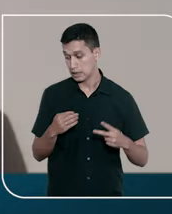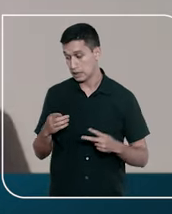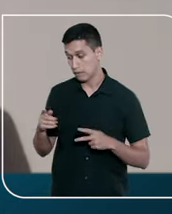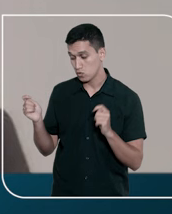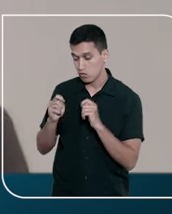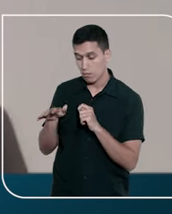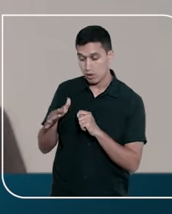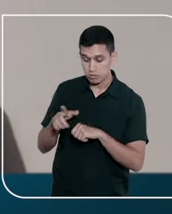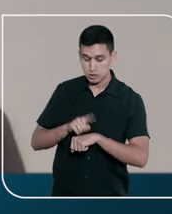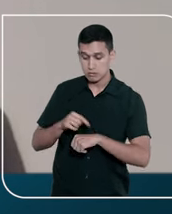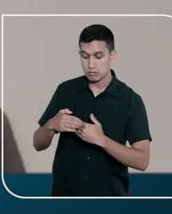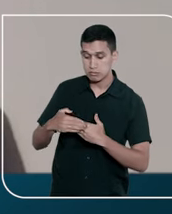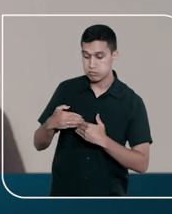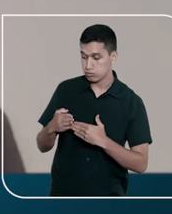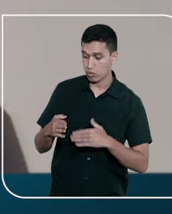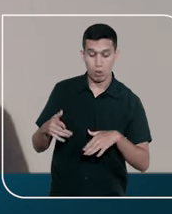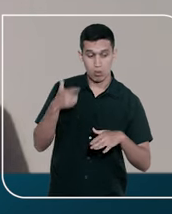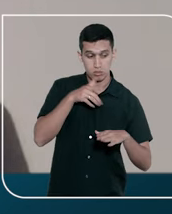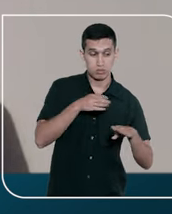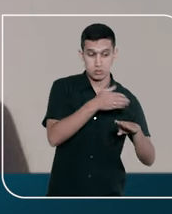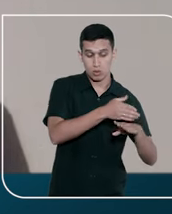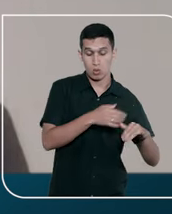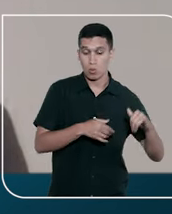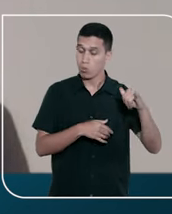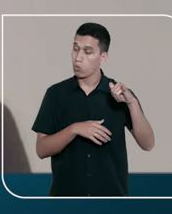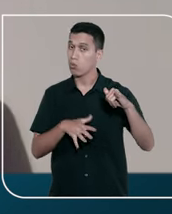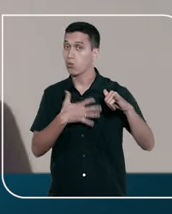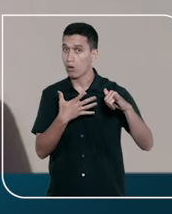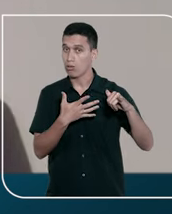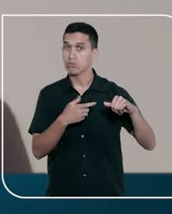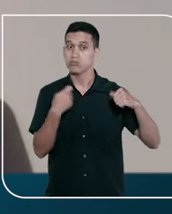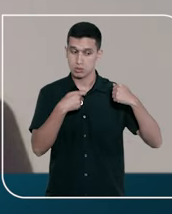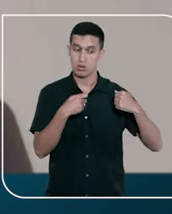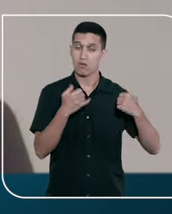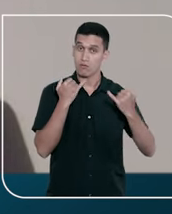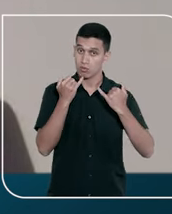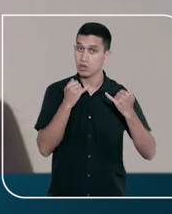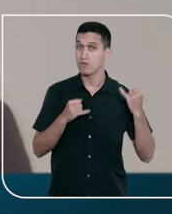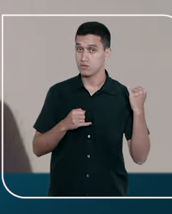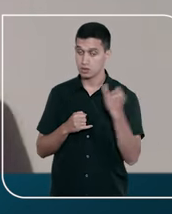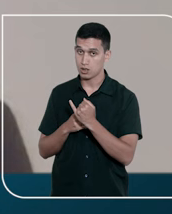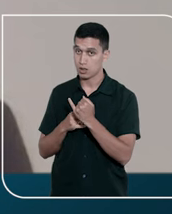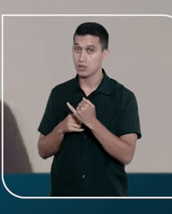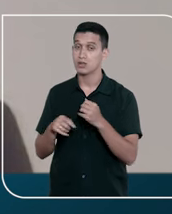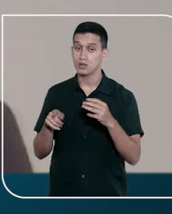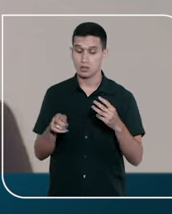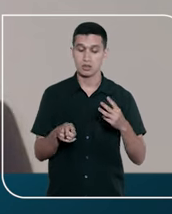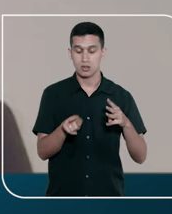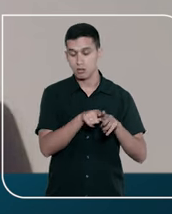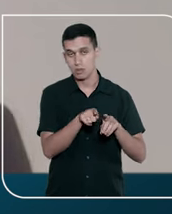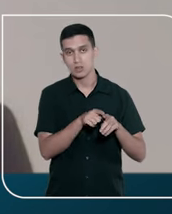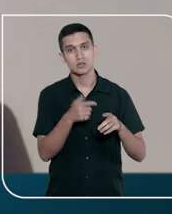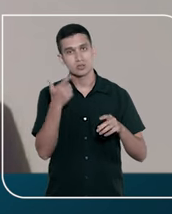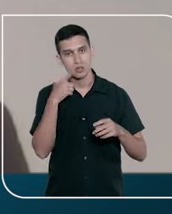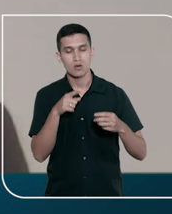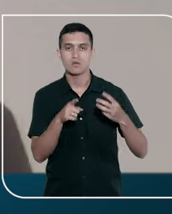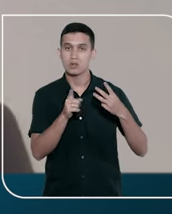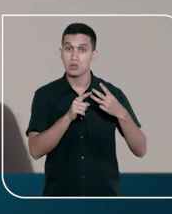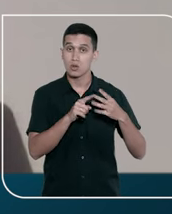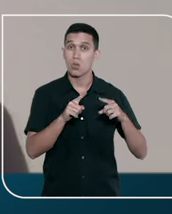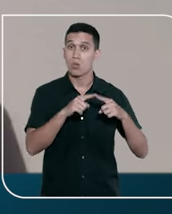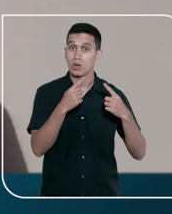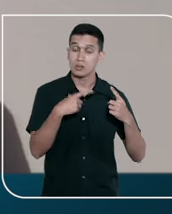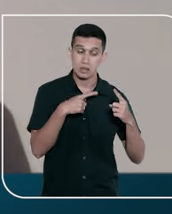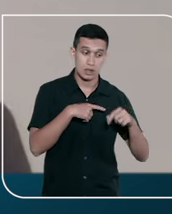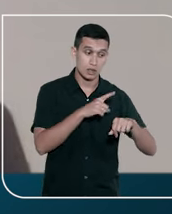mantê-los informados o tempo todo. Quando houver um atraso, a depender do tempo de